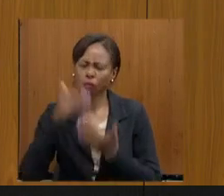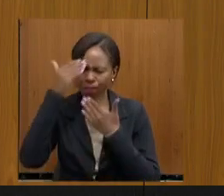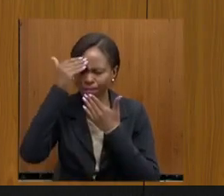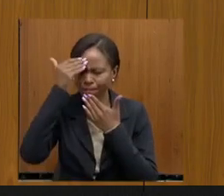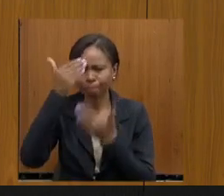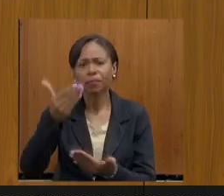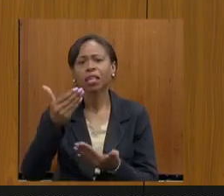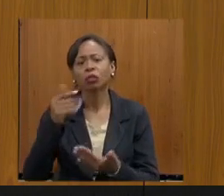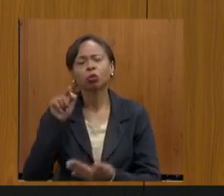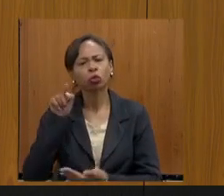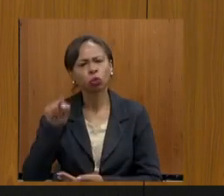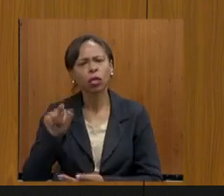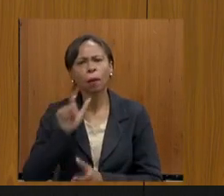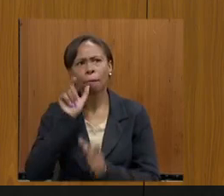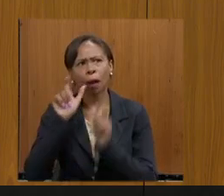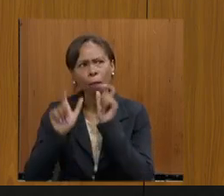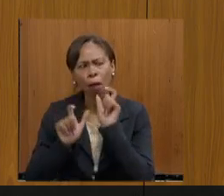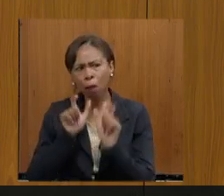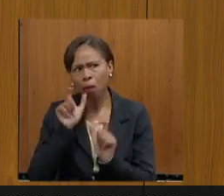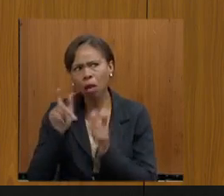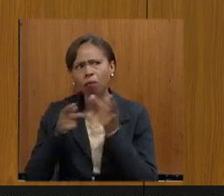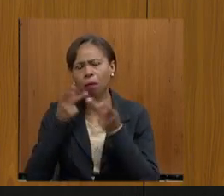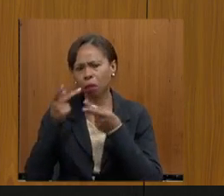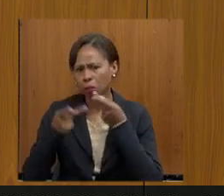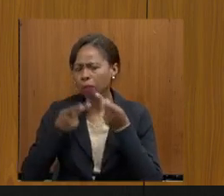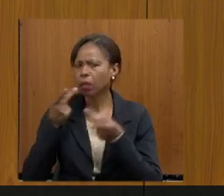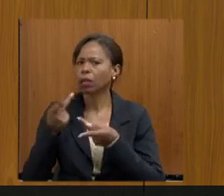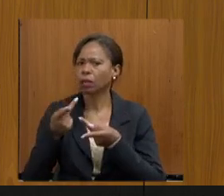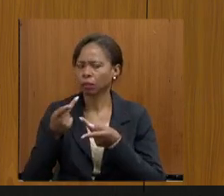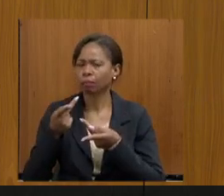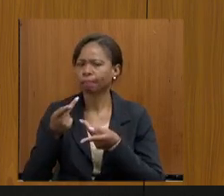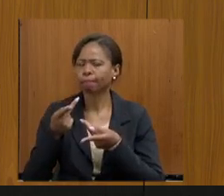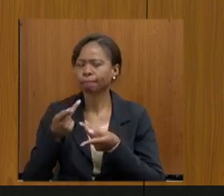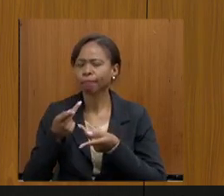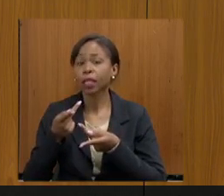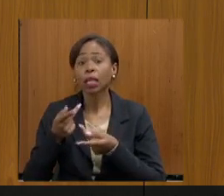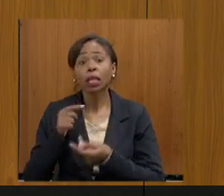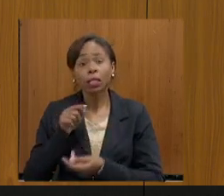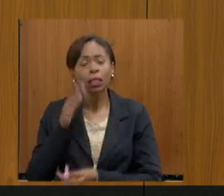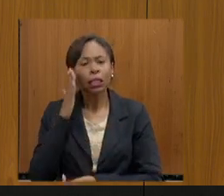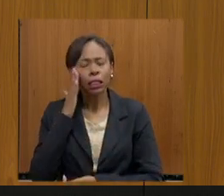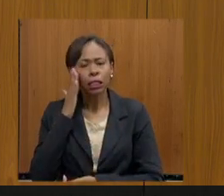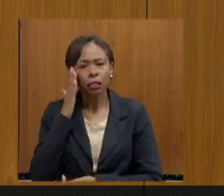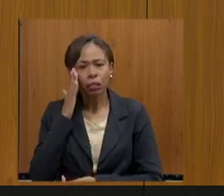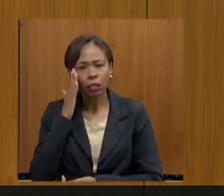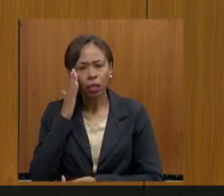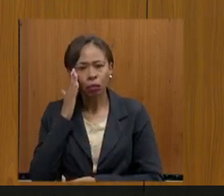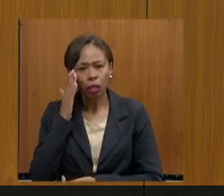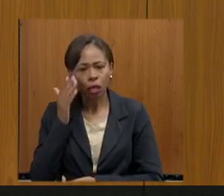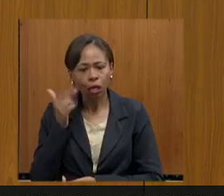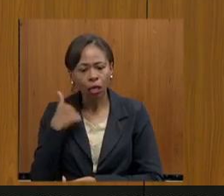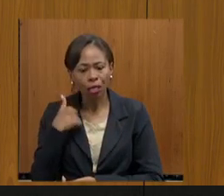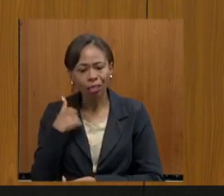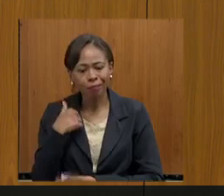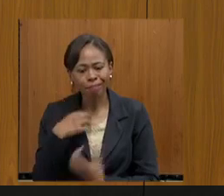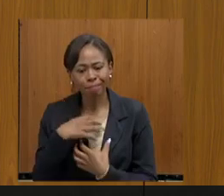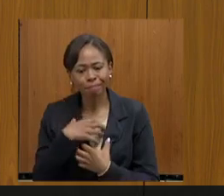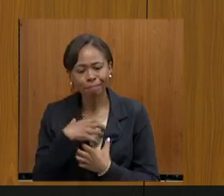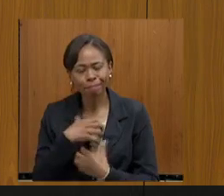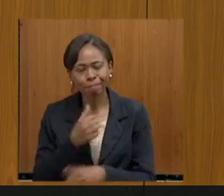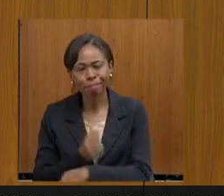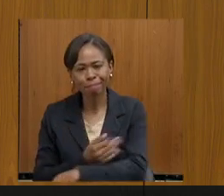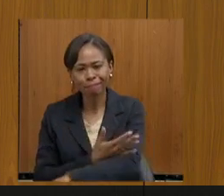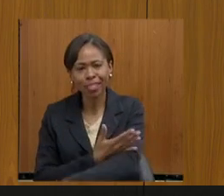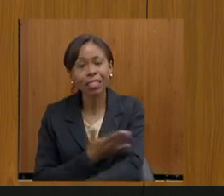suas palavras senhor sabe que é nós tivemos que realmente eu fiquei emocionada nós